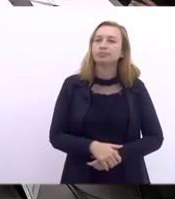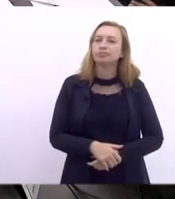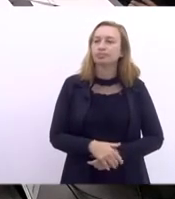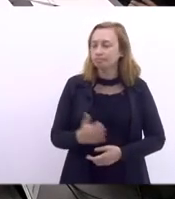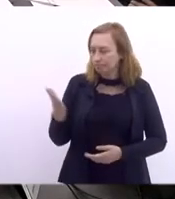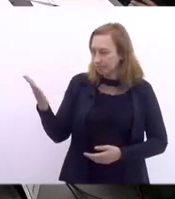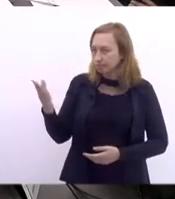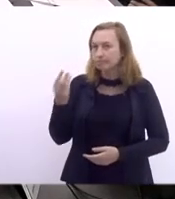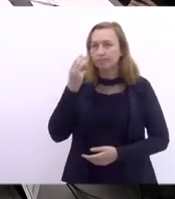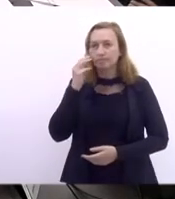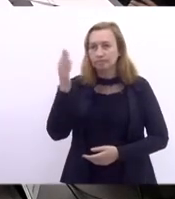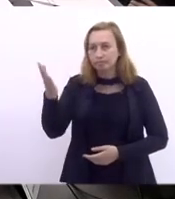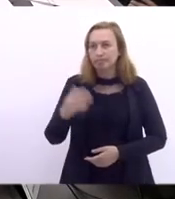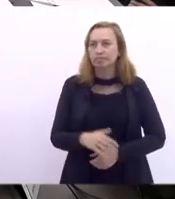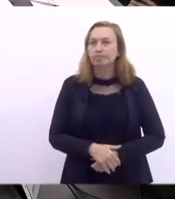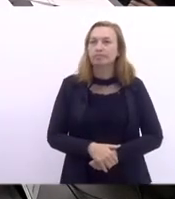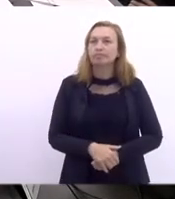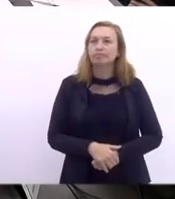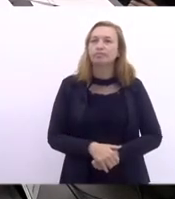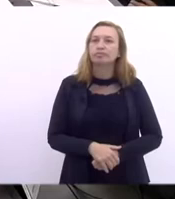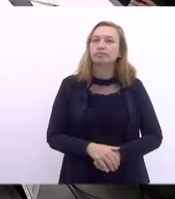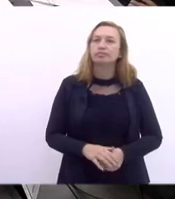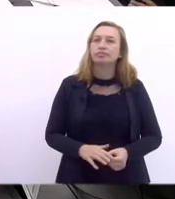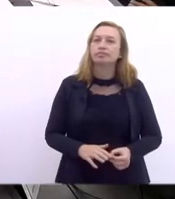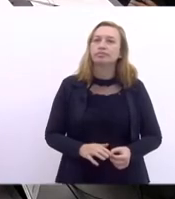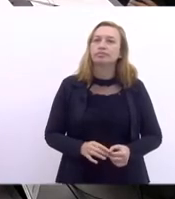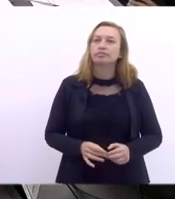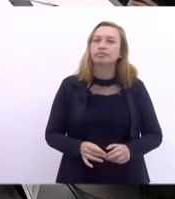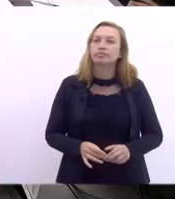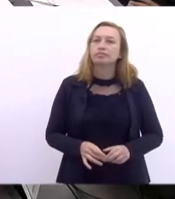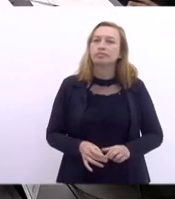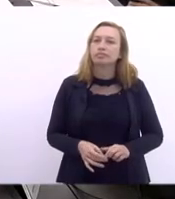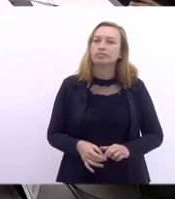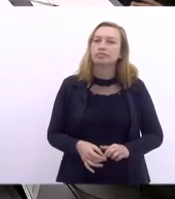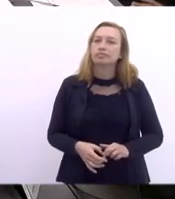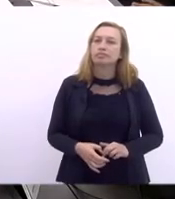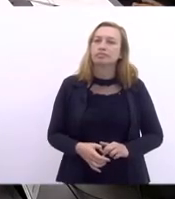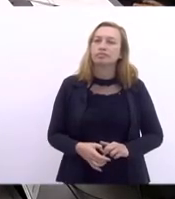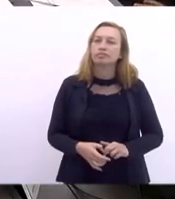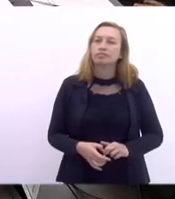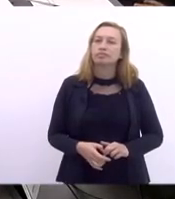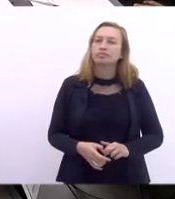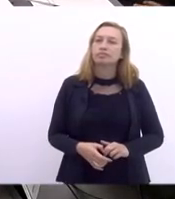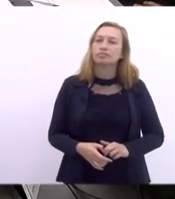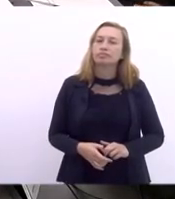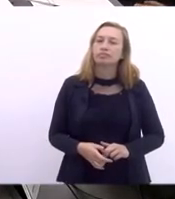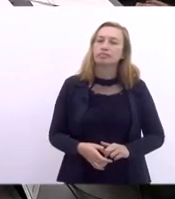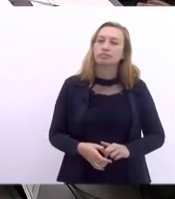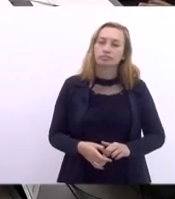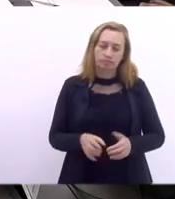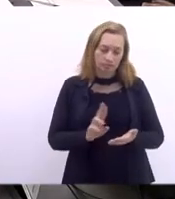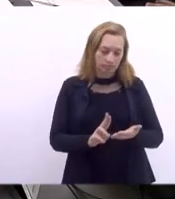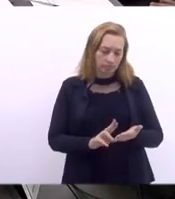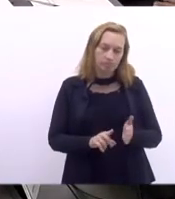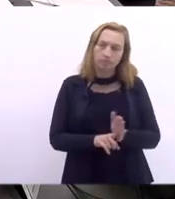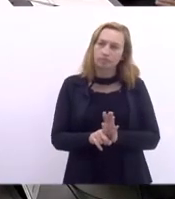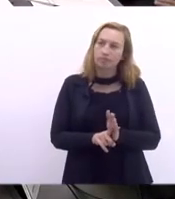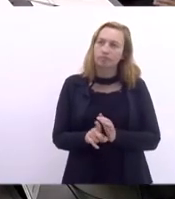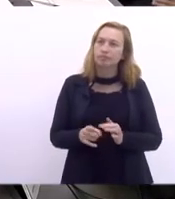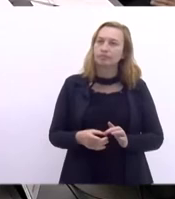por favor Rebeca só para fazer aqui o registo não é porque Justamente eu tinha anotado aqui para dar uma pergunta sobre